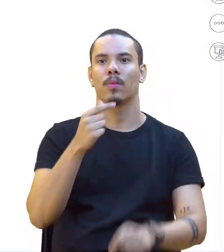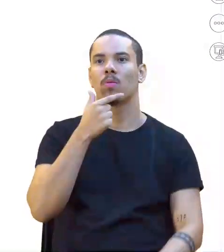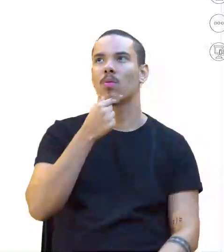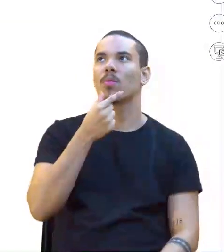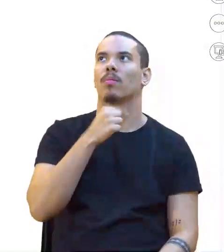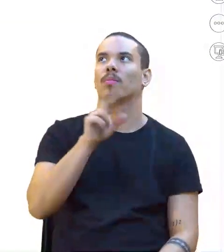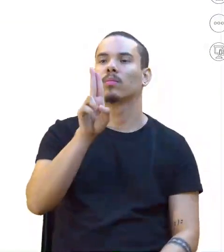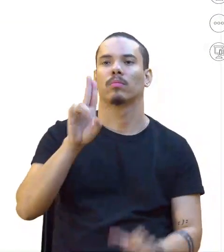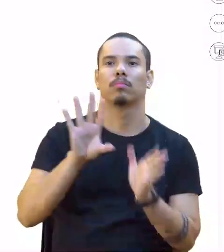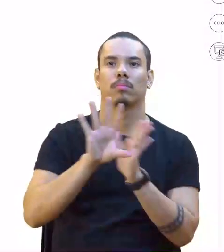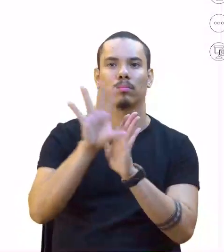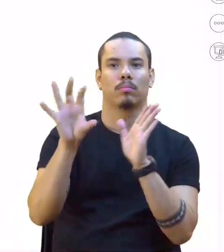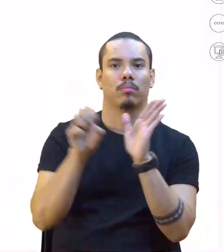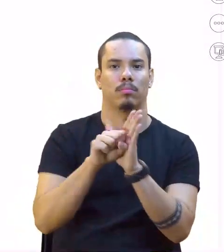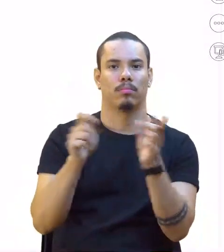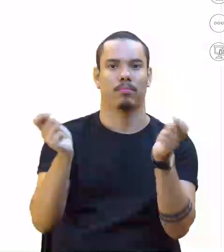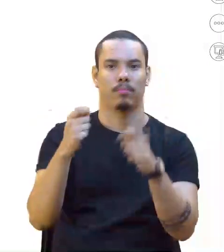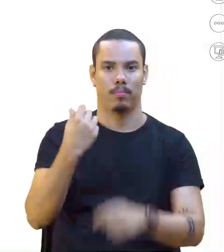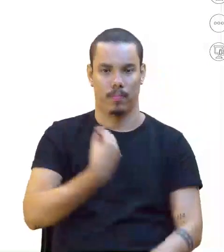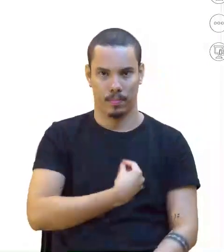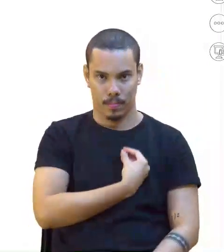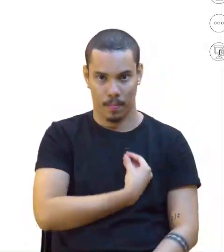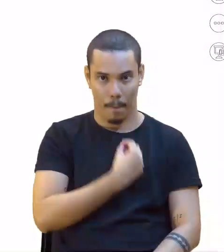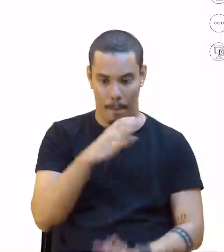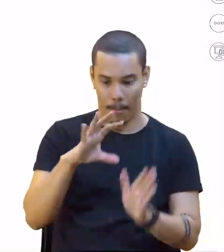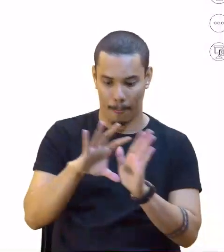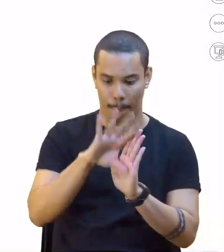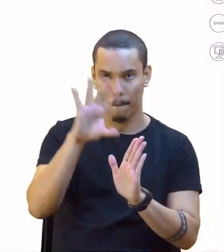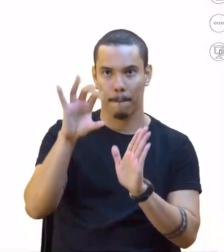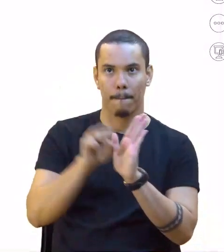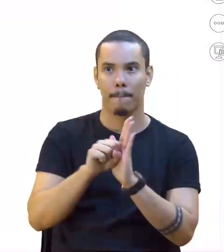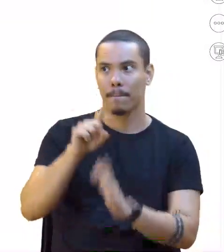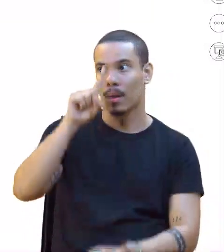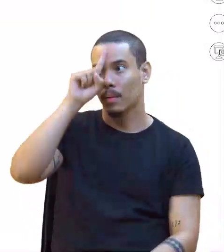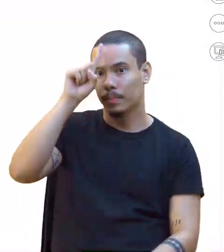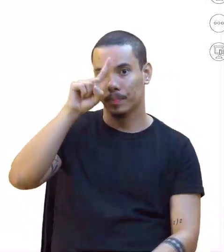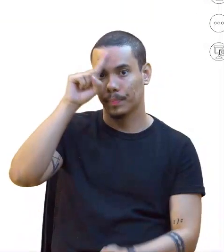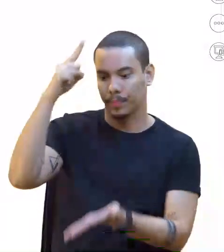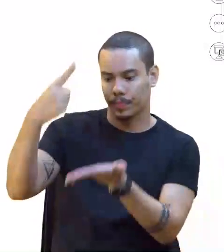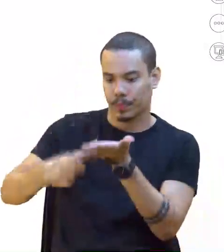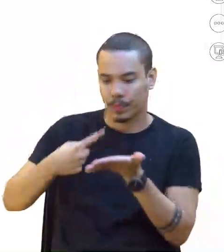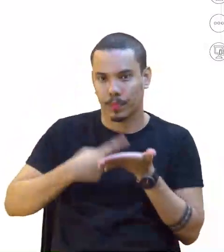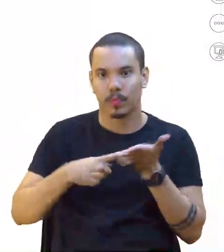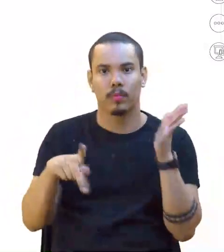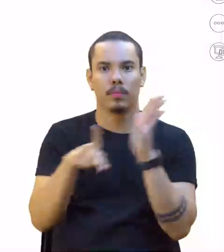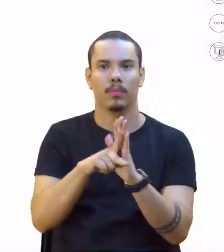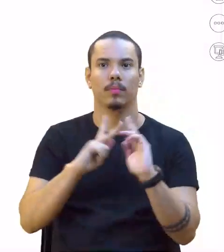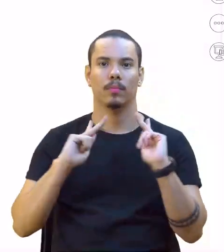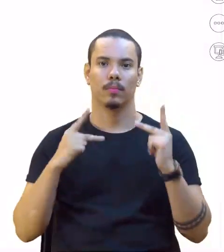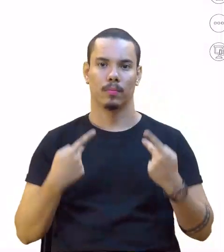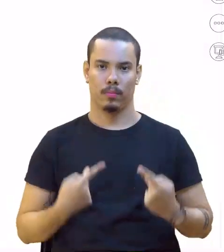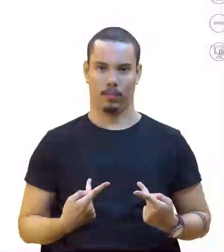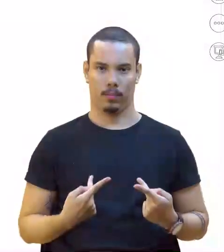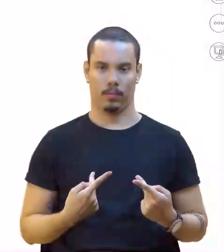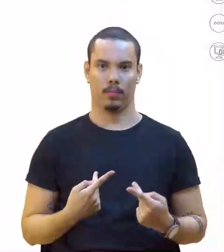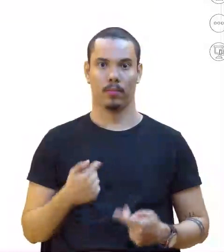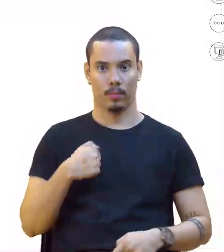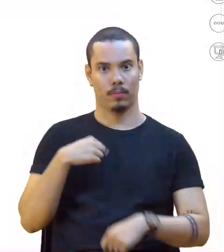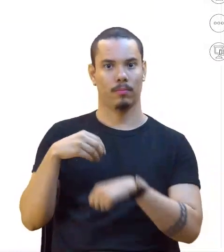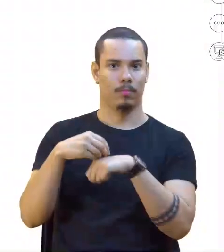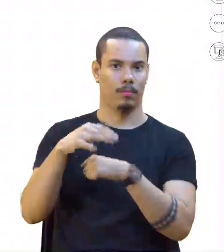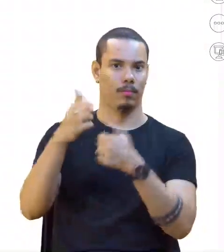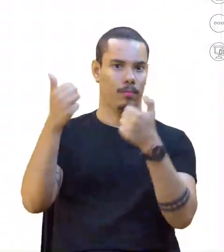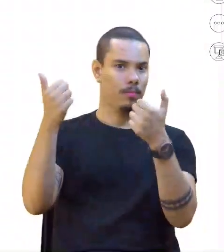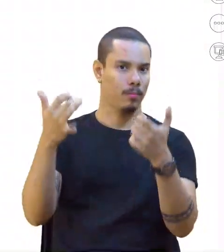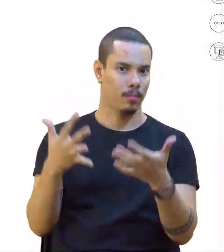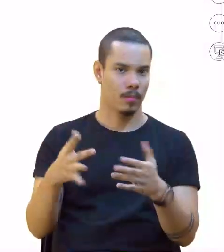para existir. E esses símbolos são criados, são inventados pelos próprios homens. Acabei de dar um exemplo da